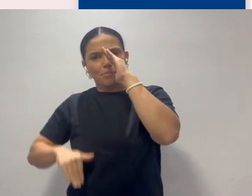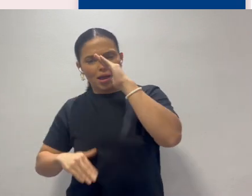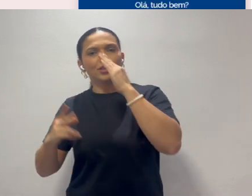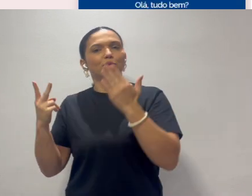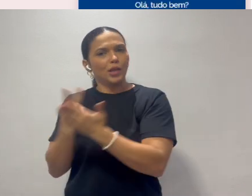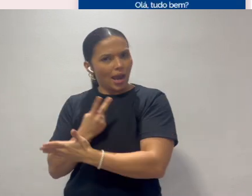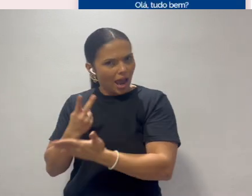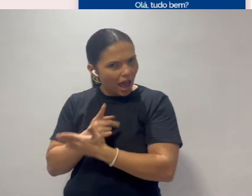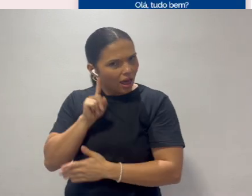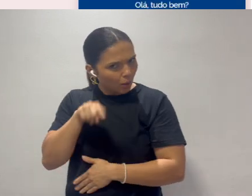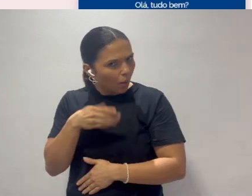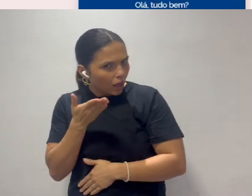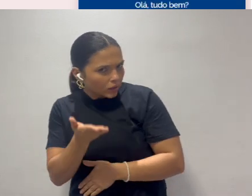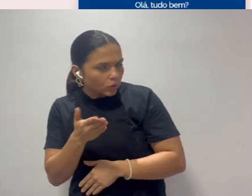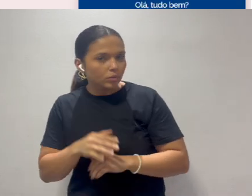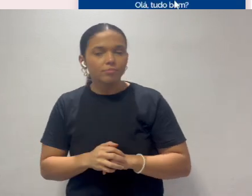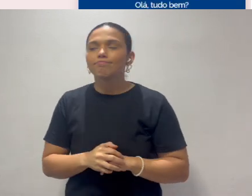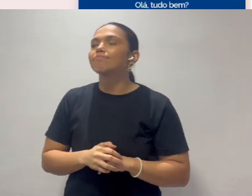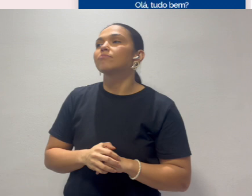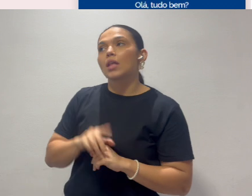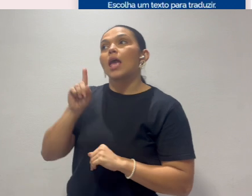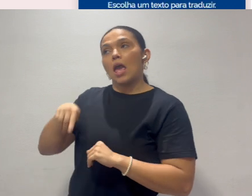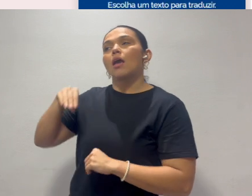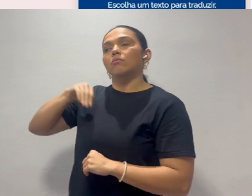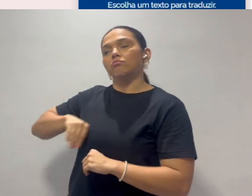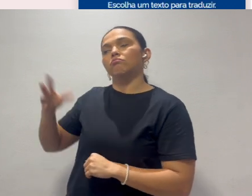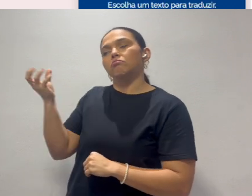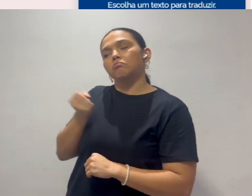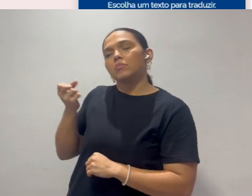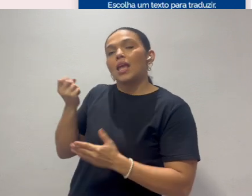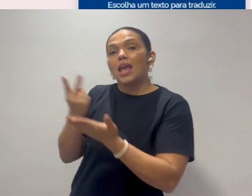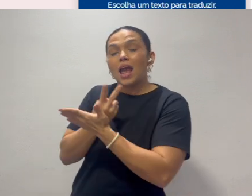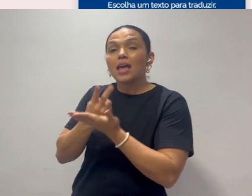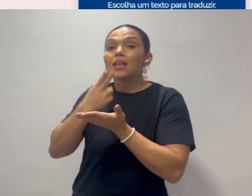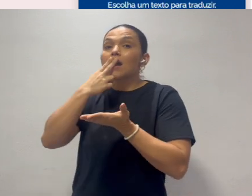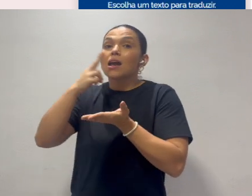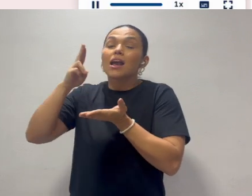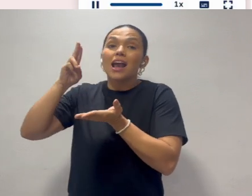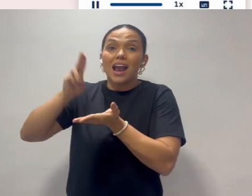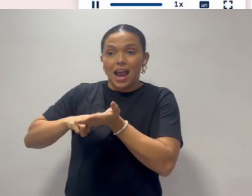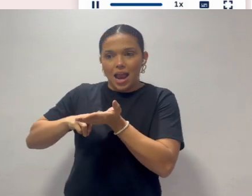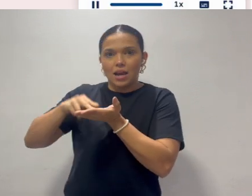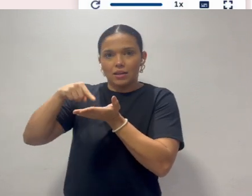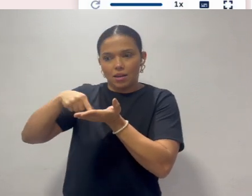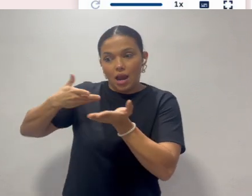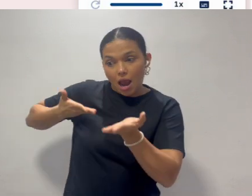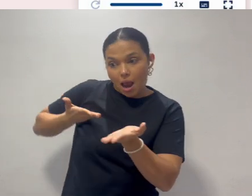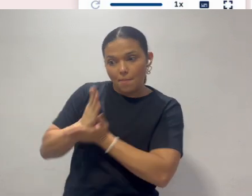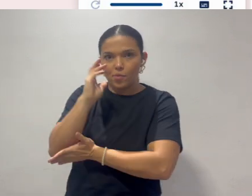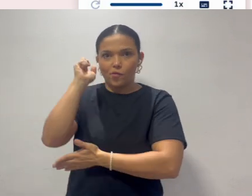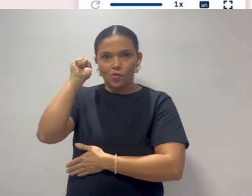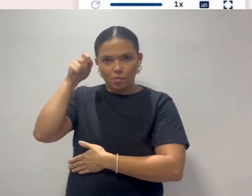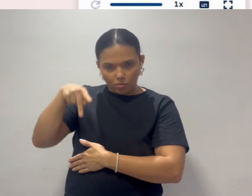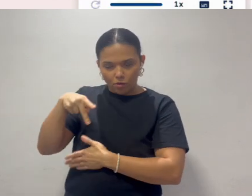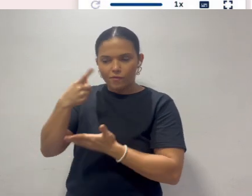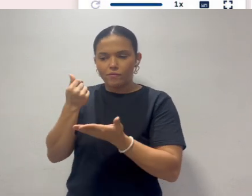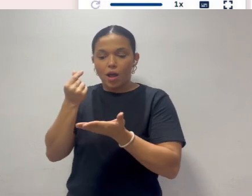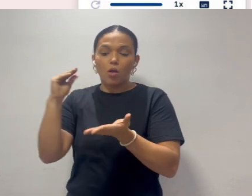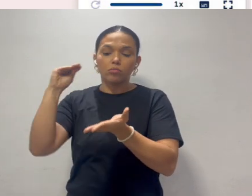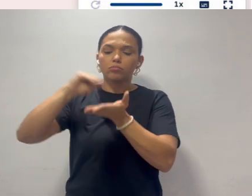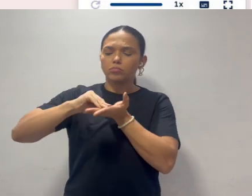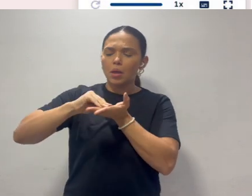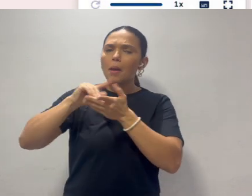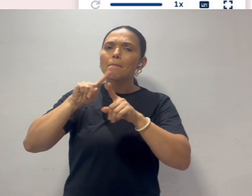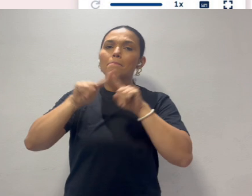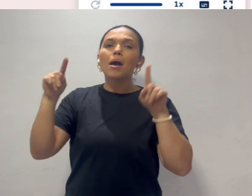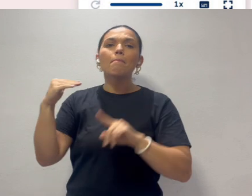é isso? Abaixo do que deveria receber. Está na carta de concessão, uma coisa bem simples, está na carta de concessão dele um valor, só que, no